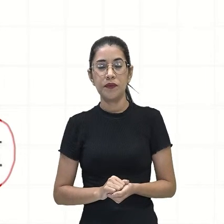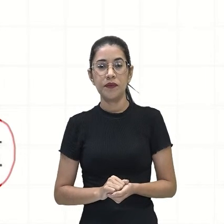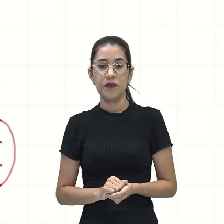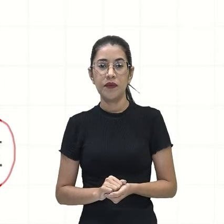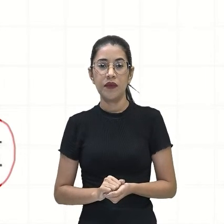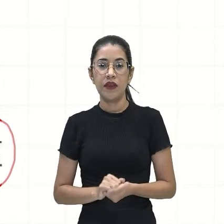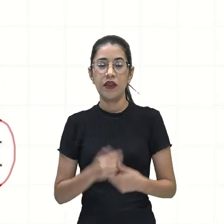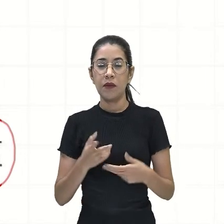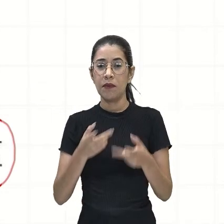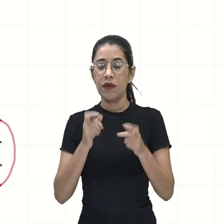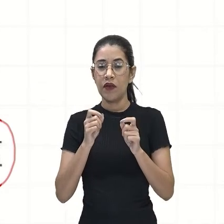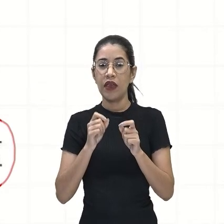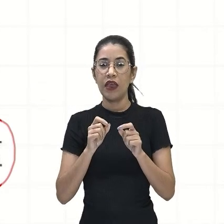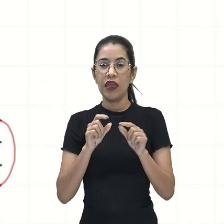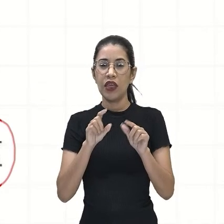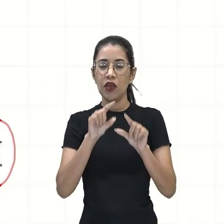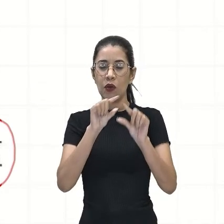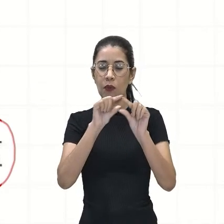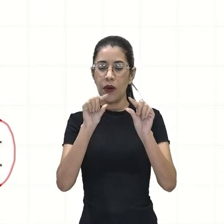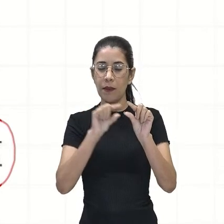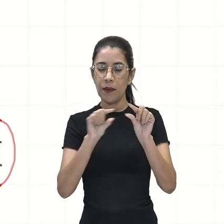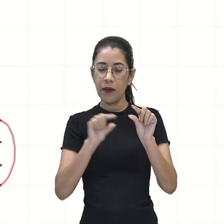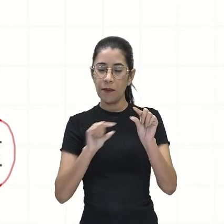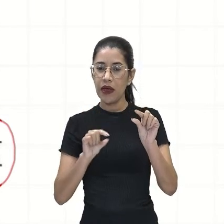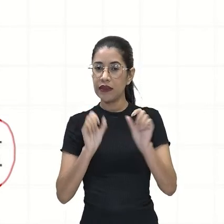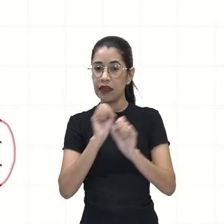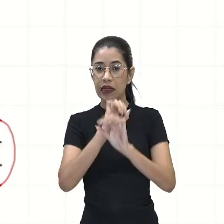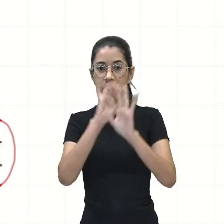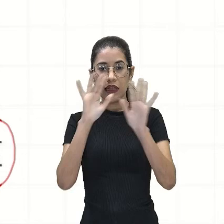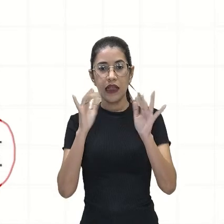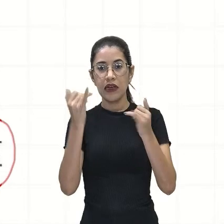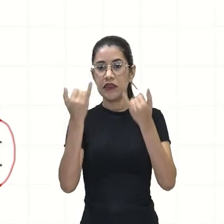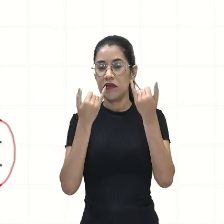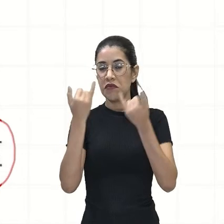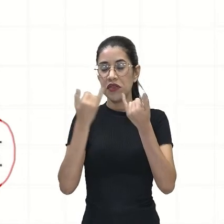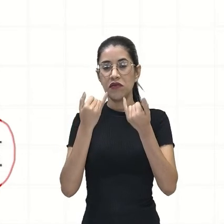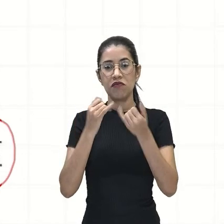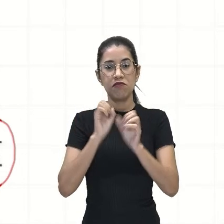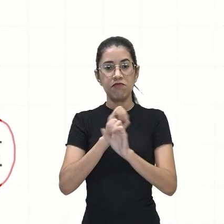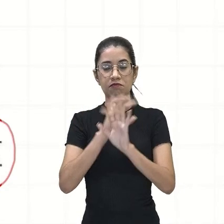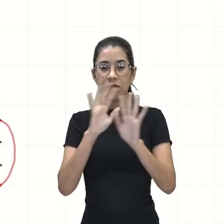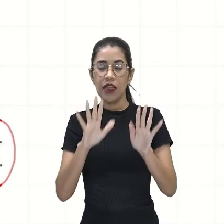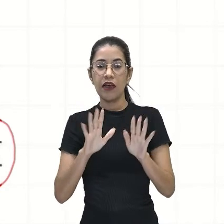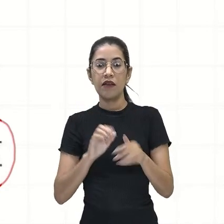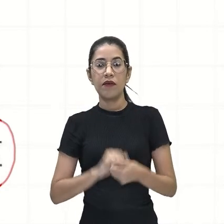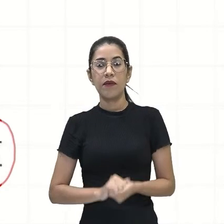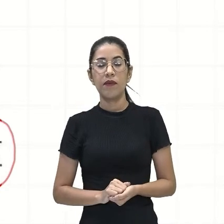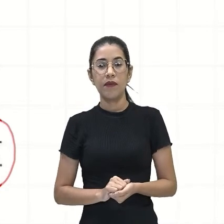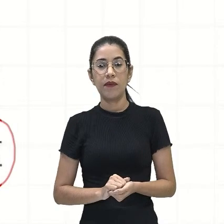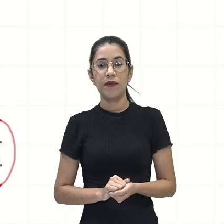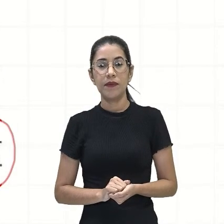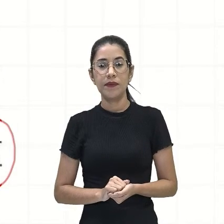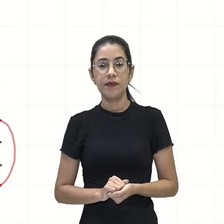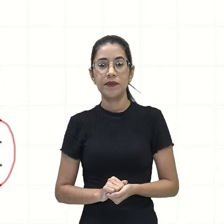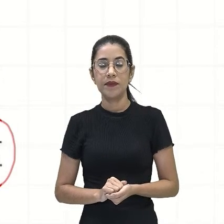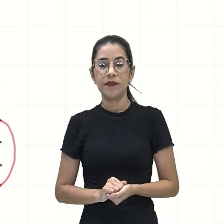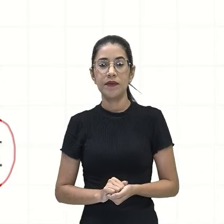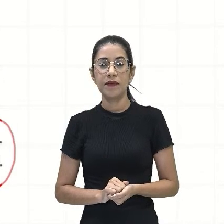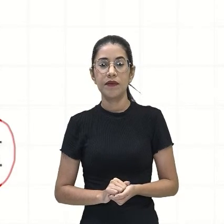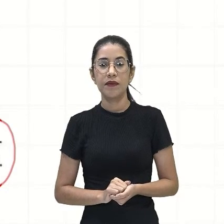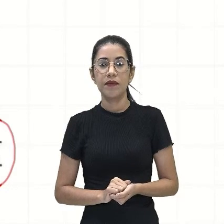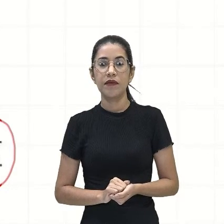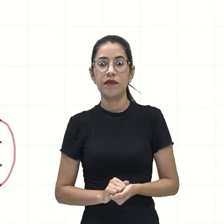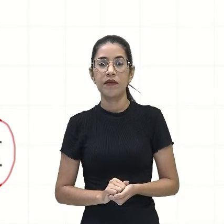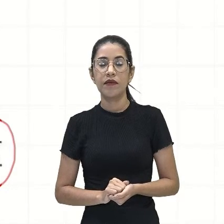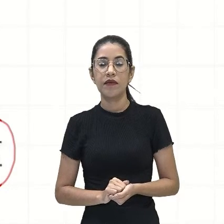que esse gráfico aqui ele está bem claro para a gente. As informações são bem interessantes. Tudo bem? E olha aqui, ó,